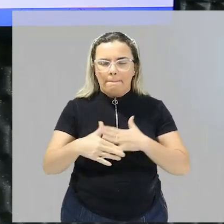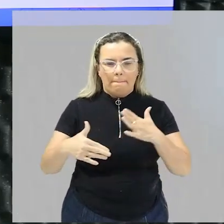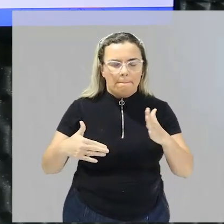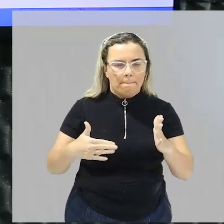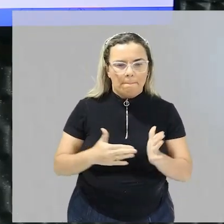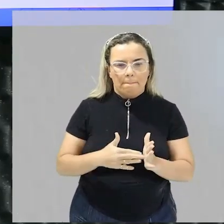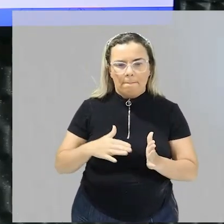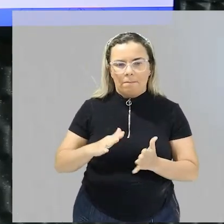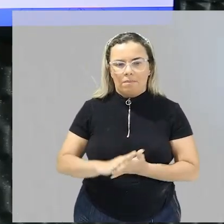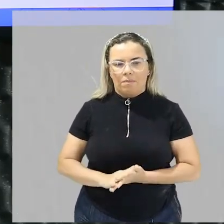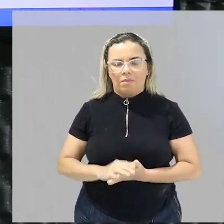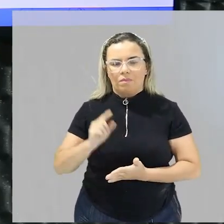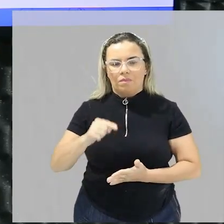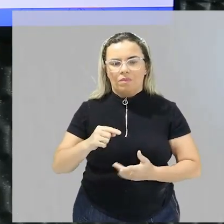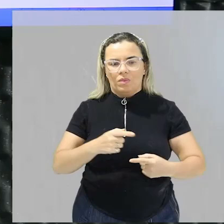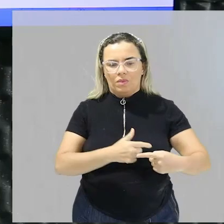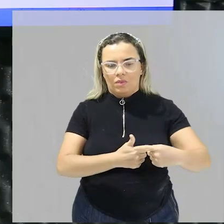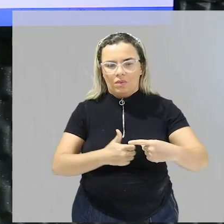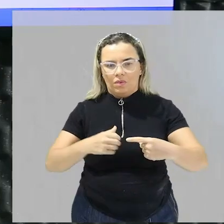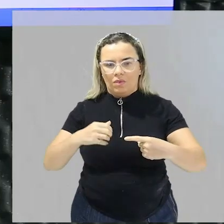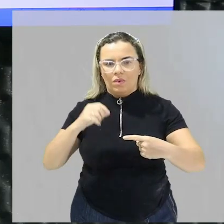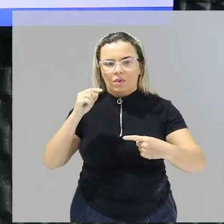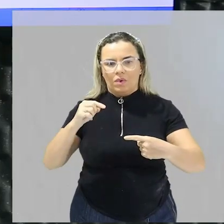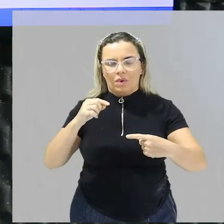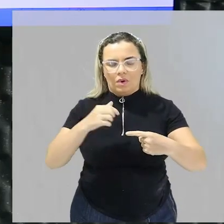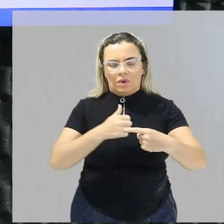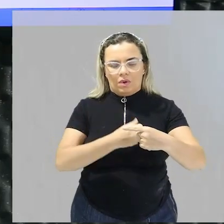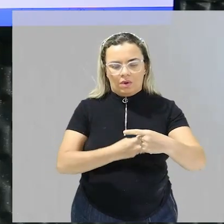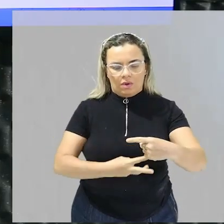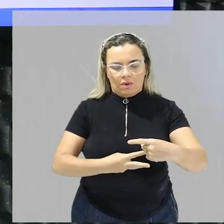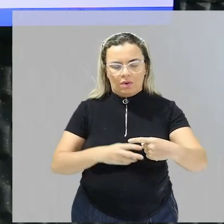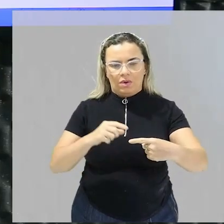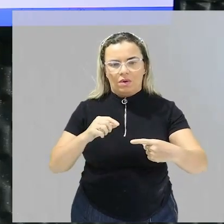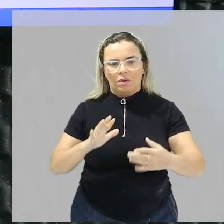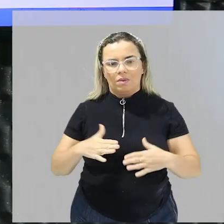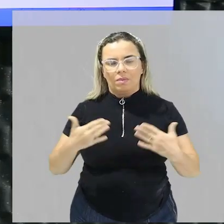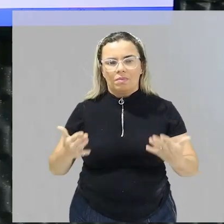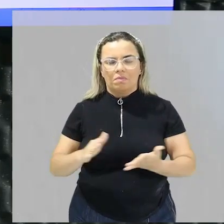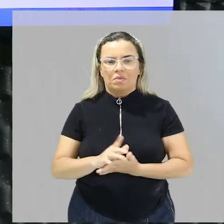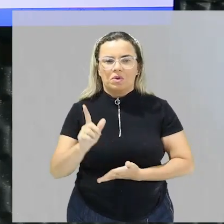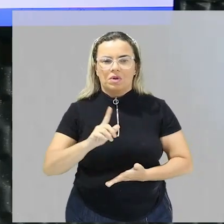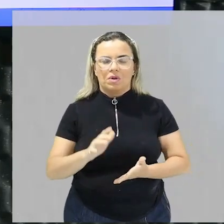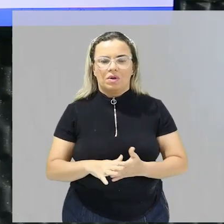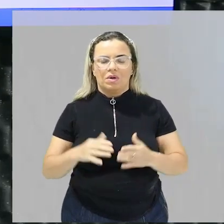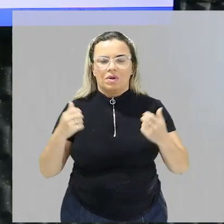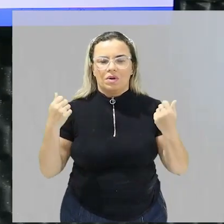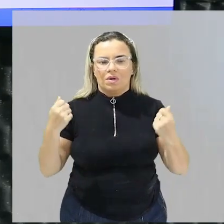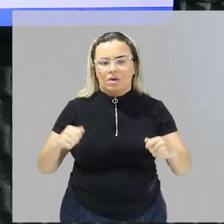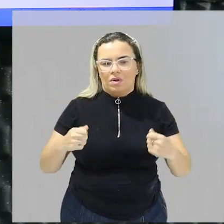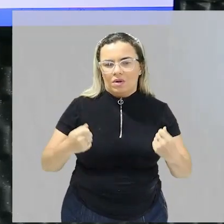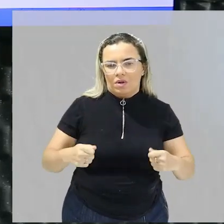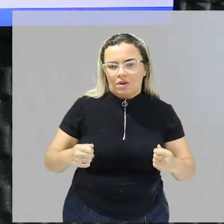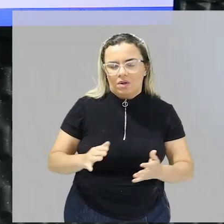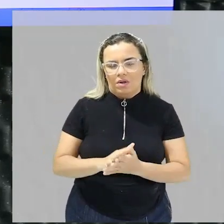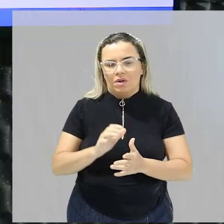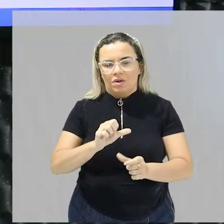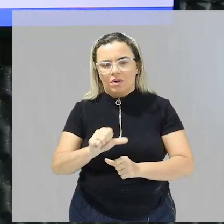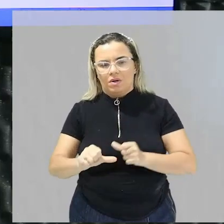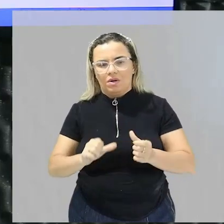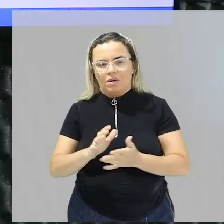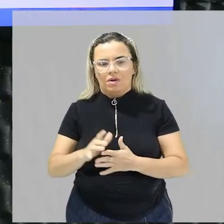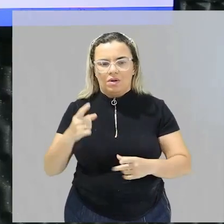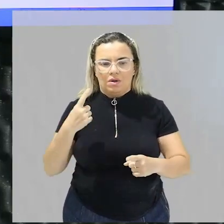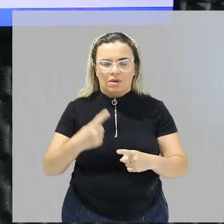uma potência de base 3. A gente nem precisa transformar, na verdade nem vai ser necessário isso. Por